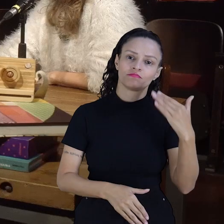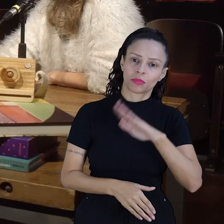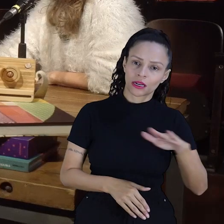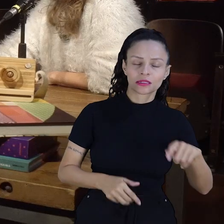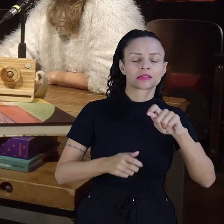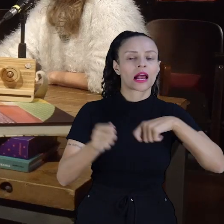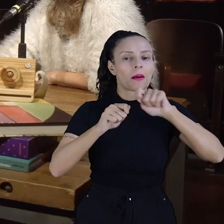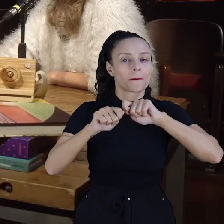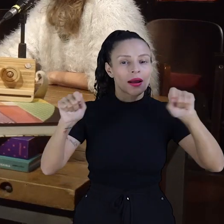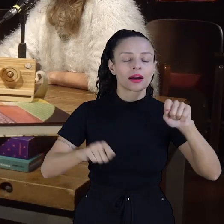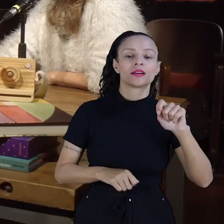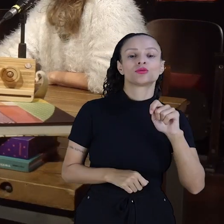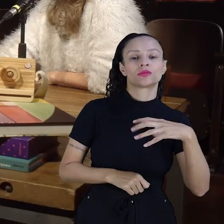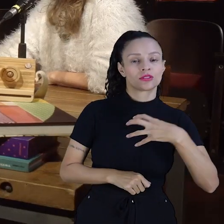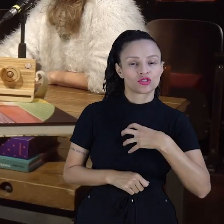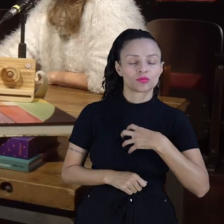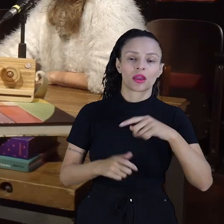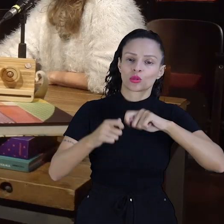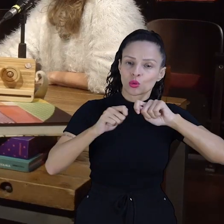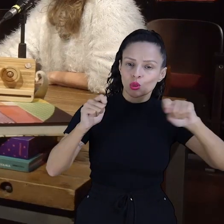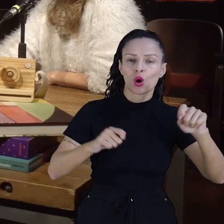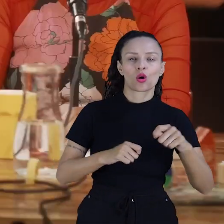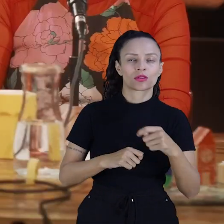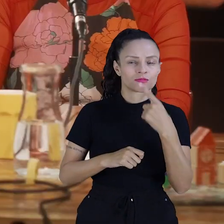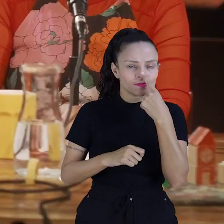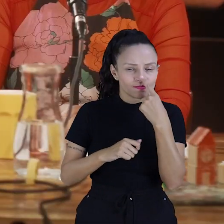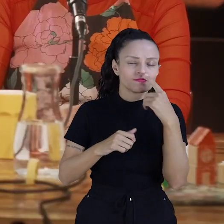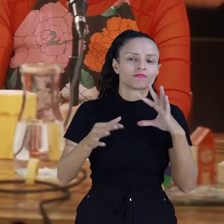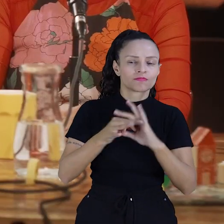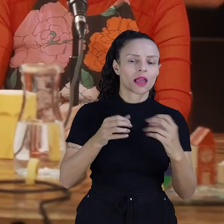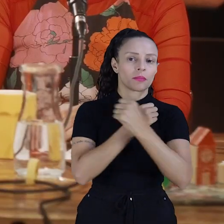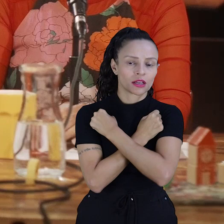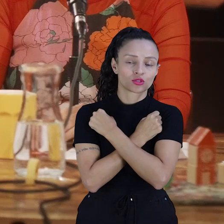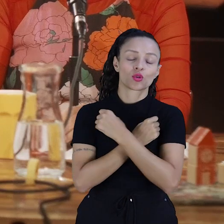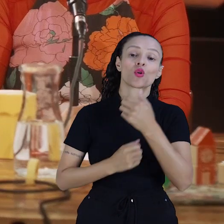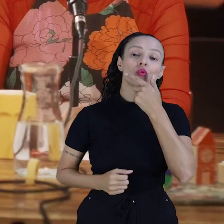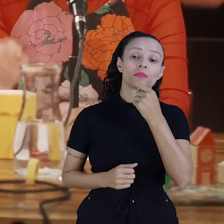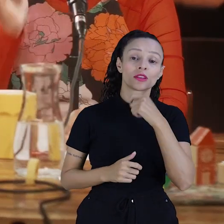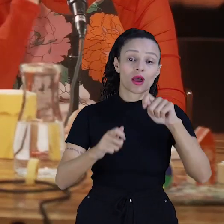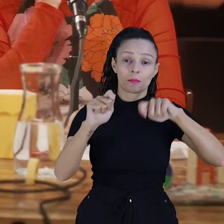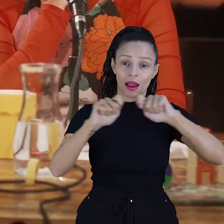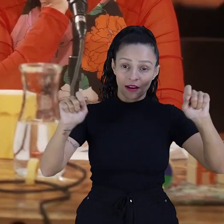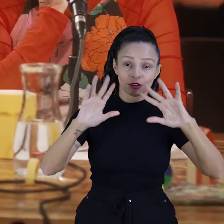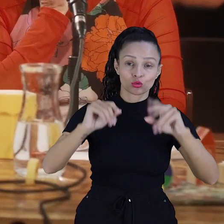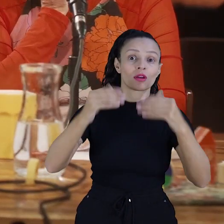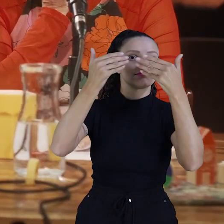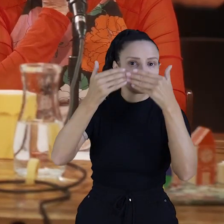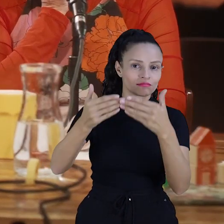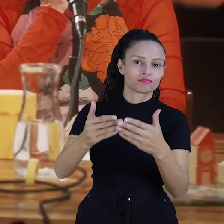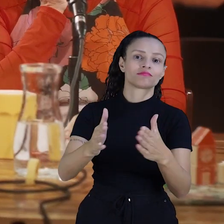Amarrando sentimentos, nós, laços, afetos, abraços. Eu acho que o menino que amarrava tudo foi o portal